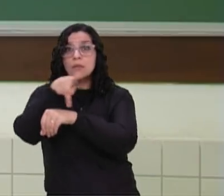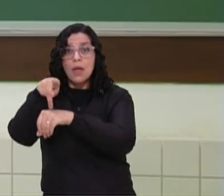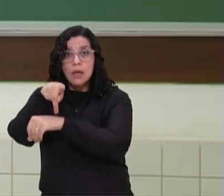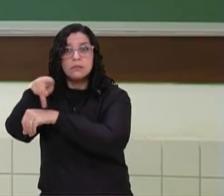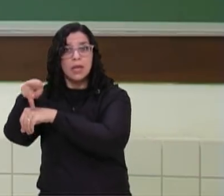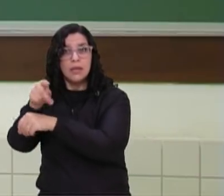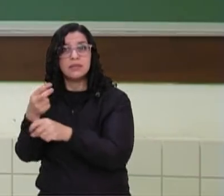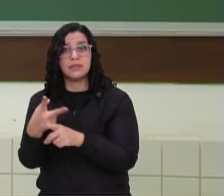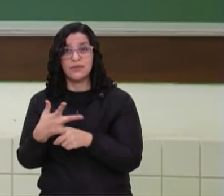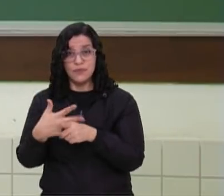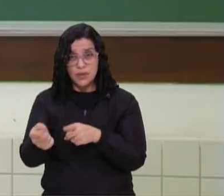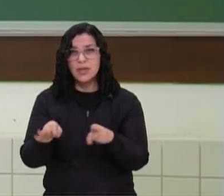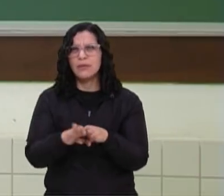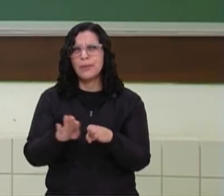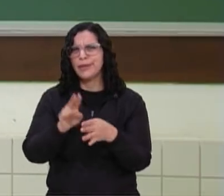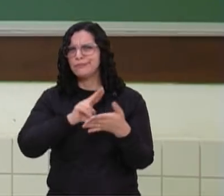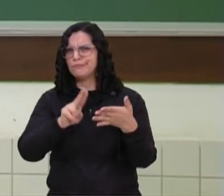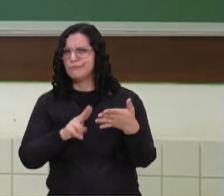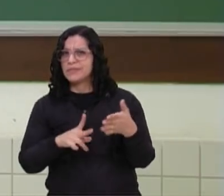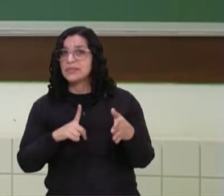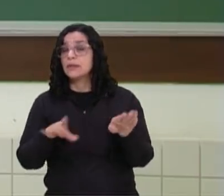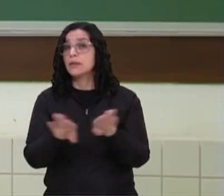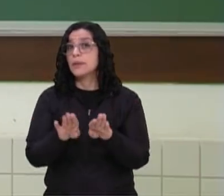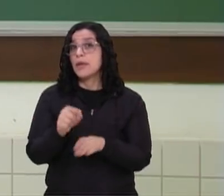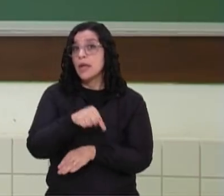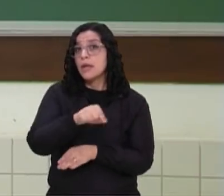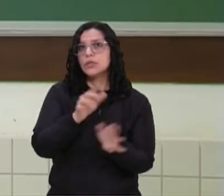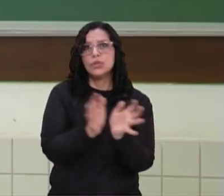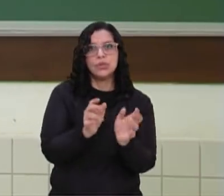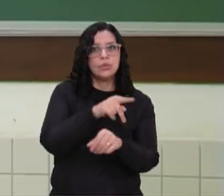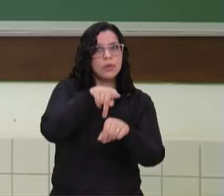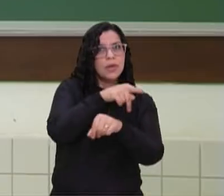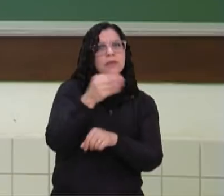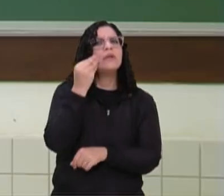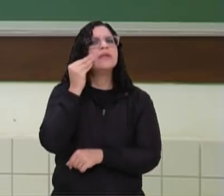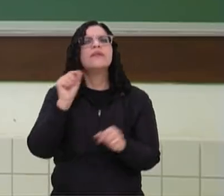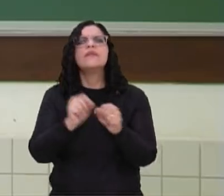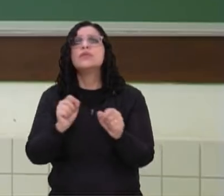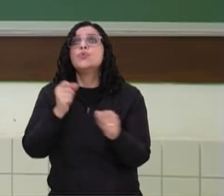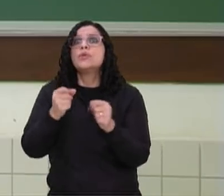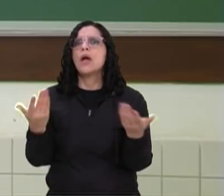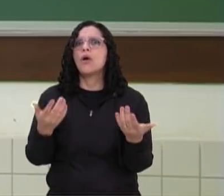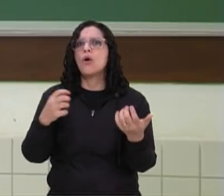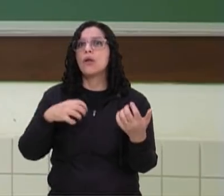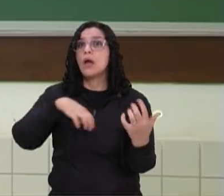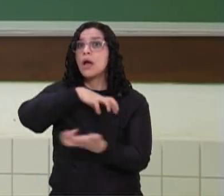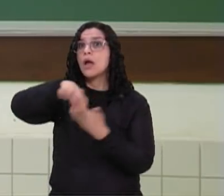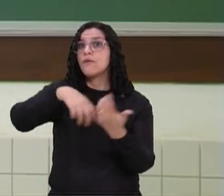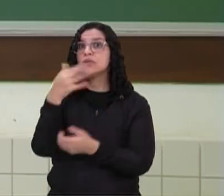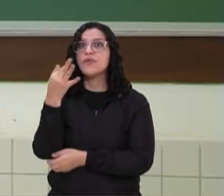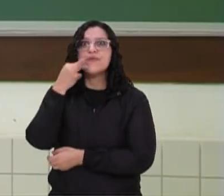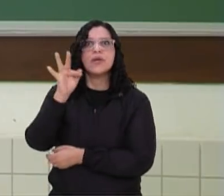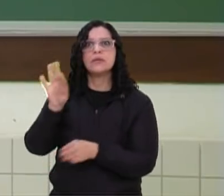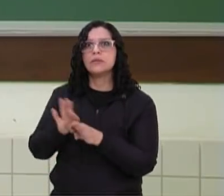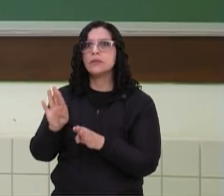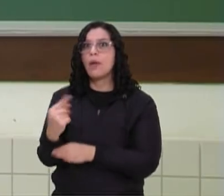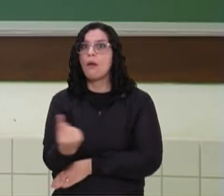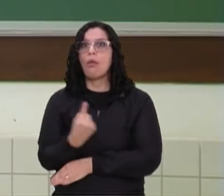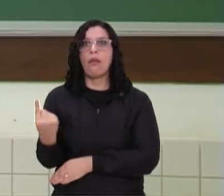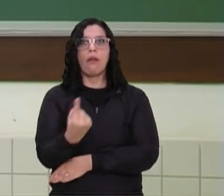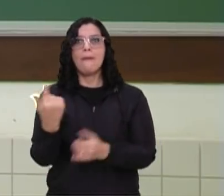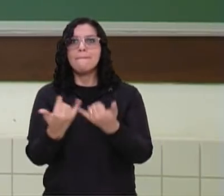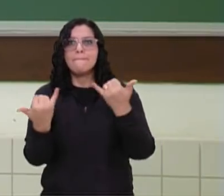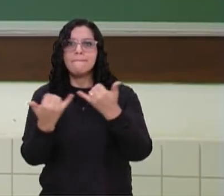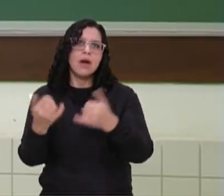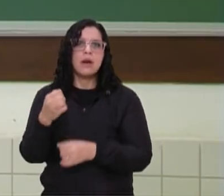Áustria, Prússia, Rússia, de tentar saber o que fazer depois da Revolução Francesa e do furacão que foi Napoleão Bonaparte